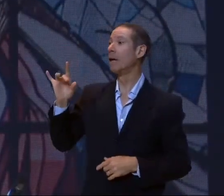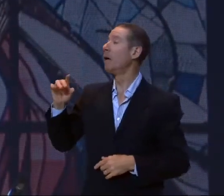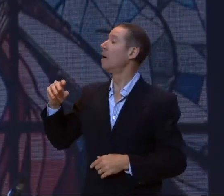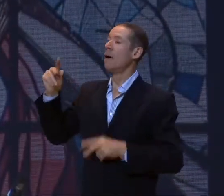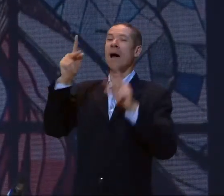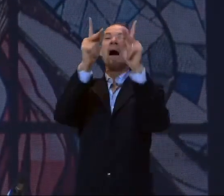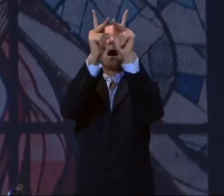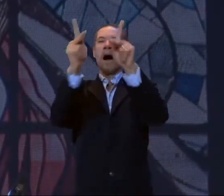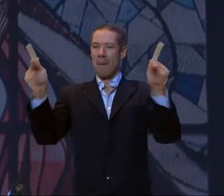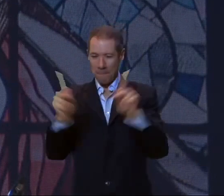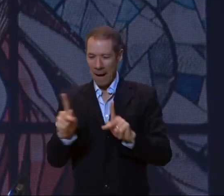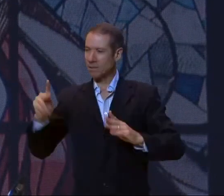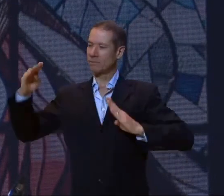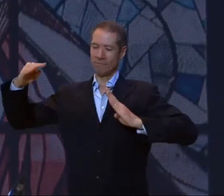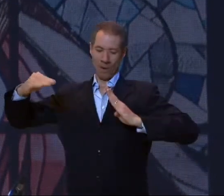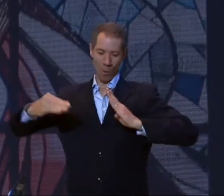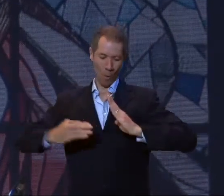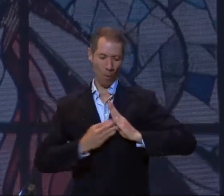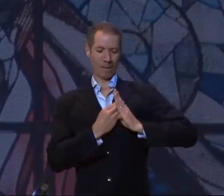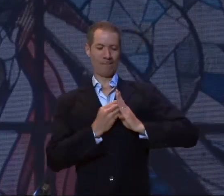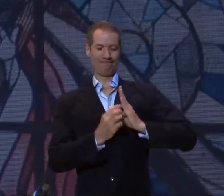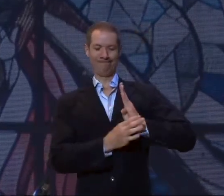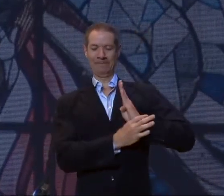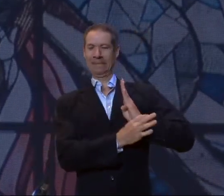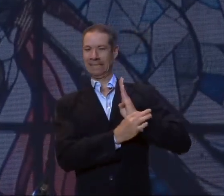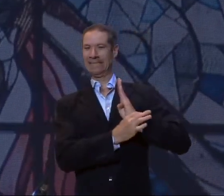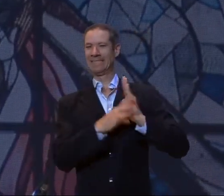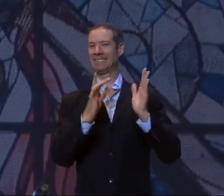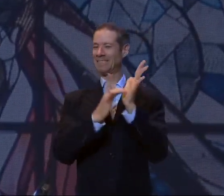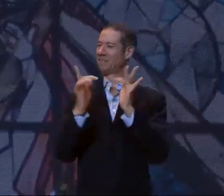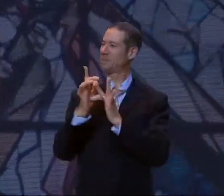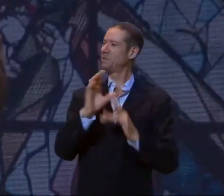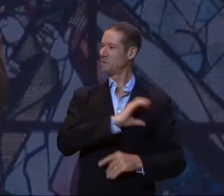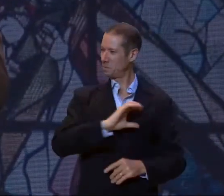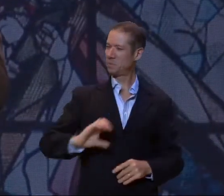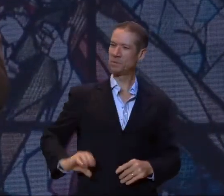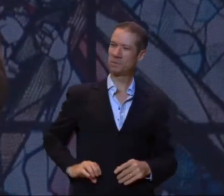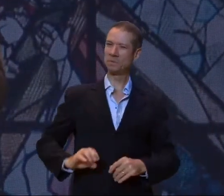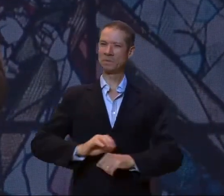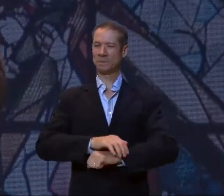vai guardar os nossos corações em Cristo Jesus.